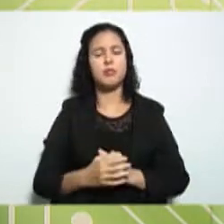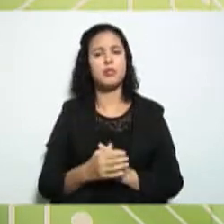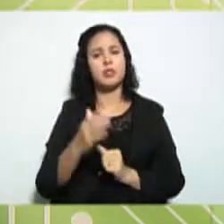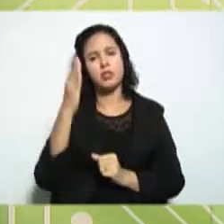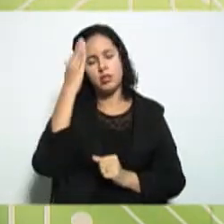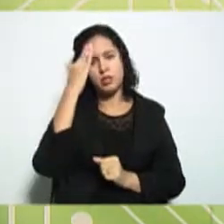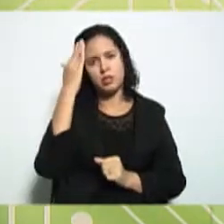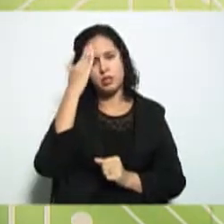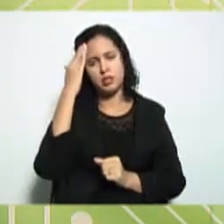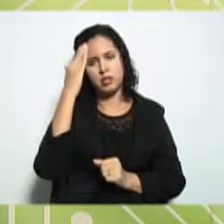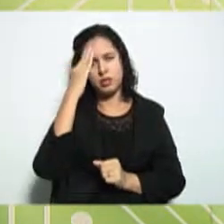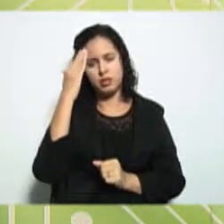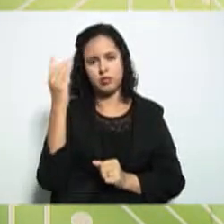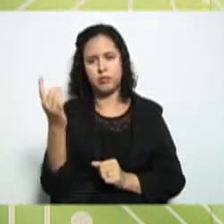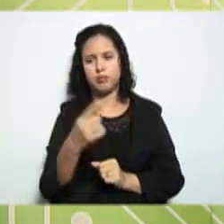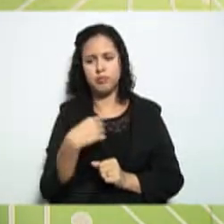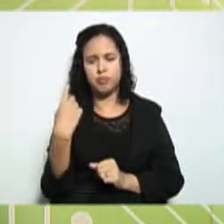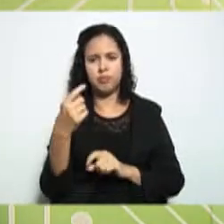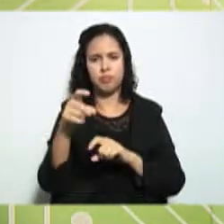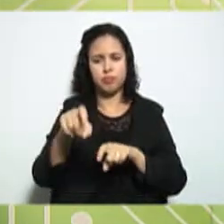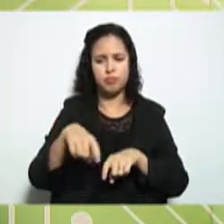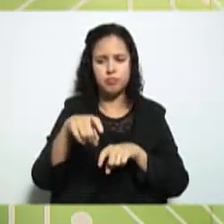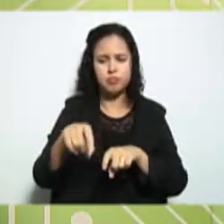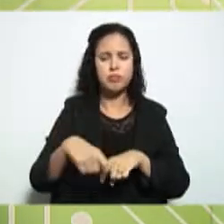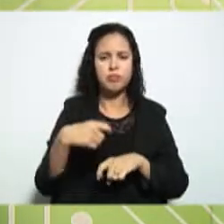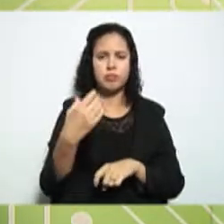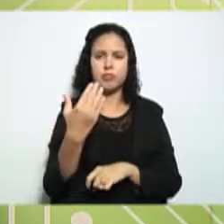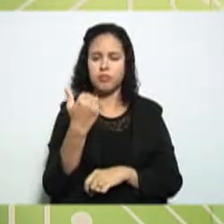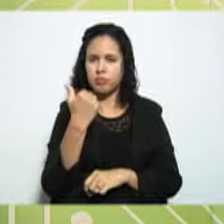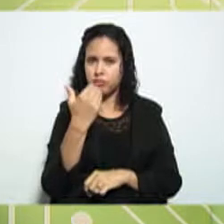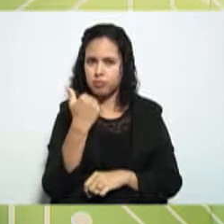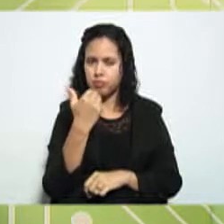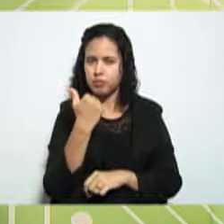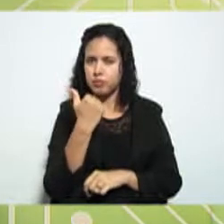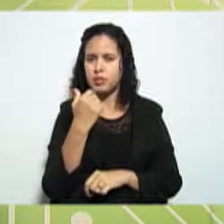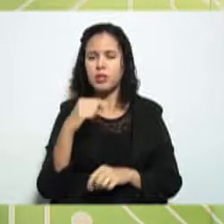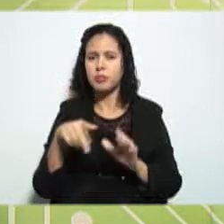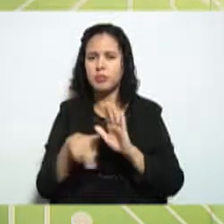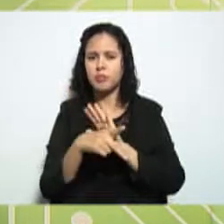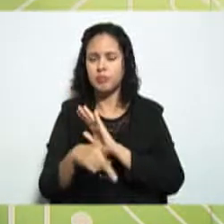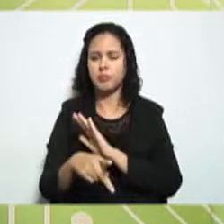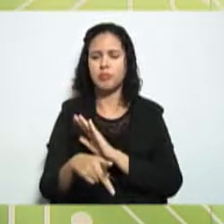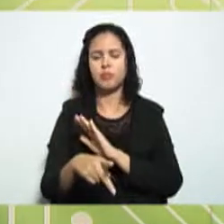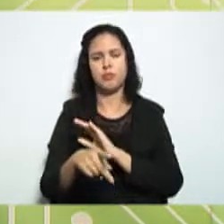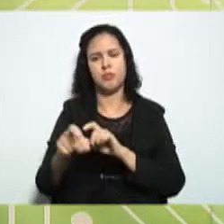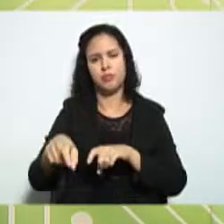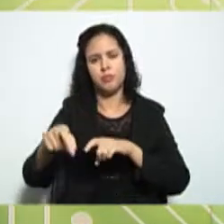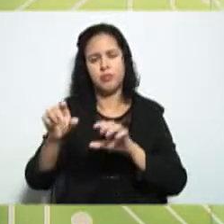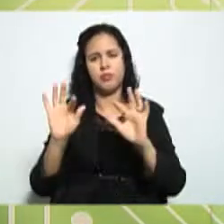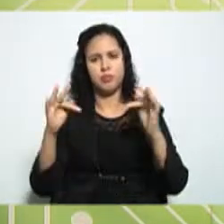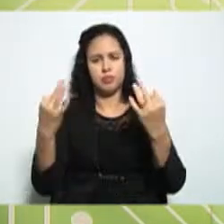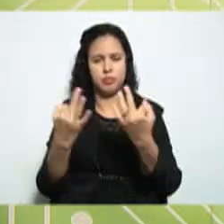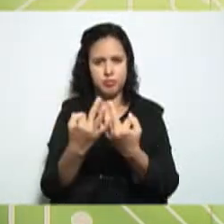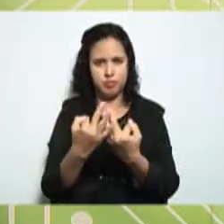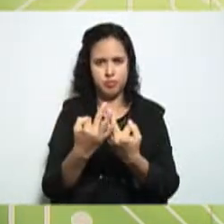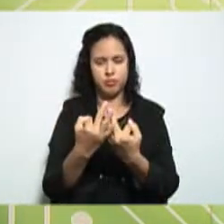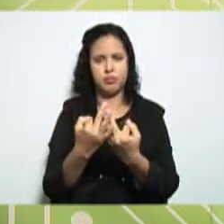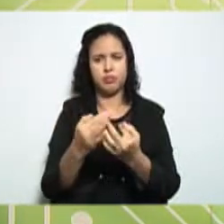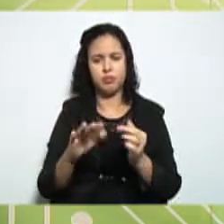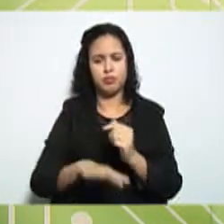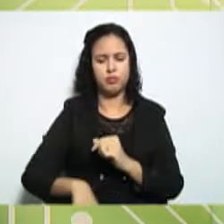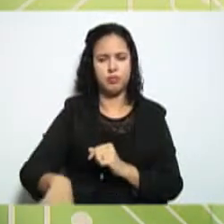alimenta vem da agricultura familiar. E a agricultura familiar é um ramo que é muito beneficiado por esse tipo de ramo de cooperativismo